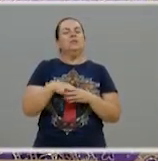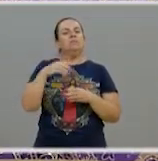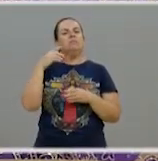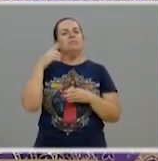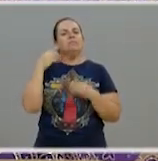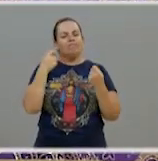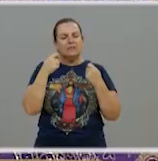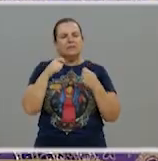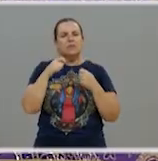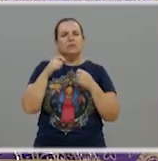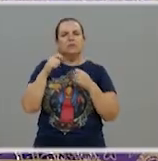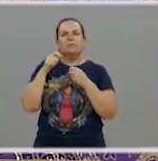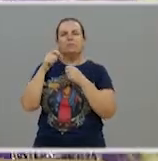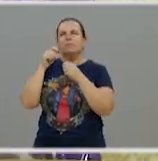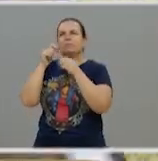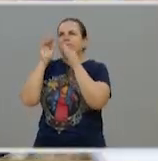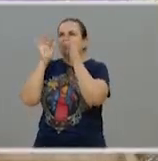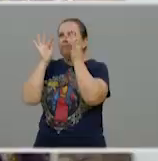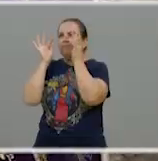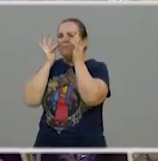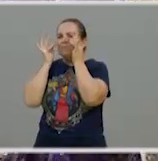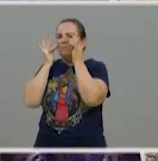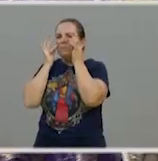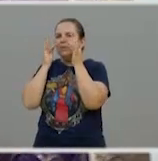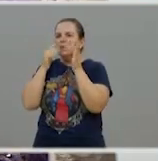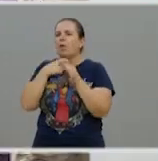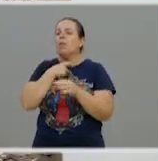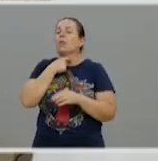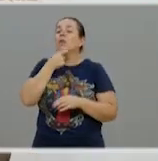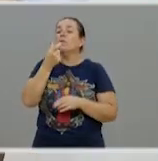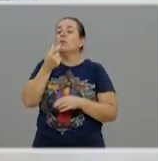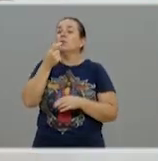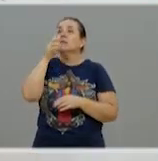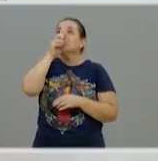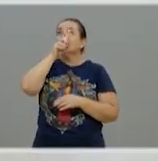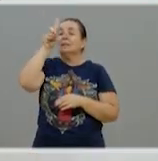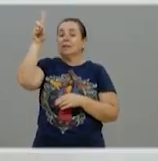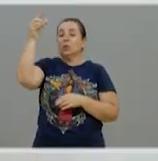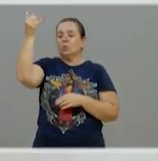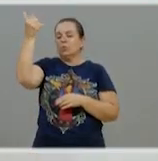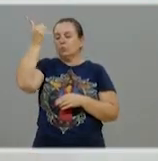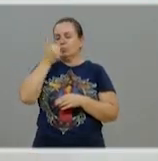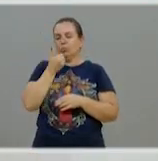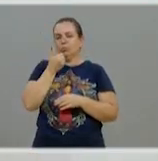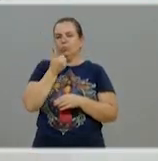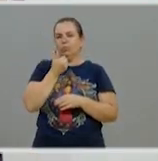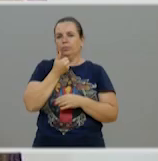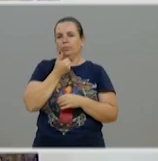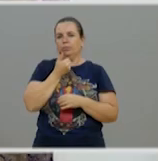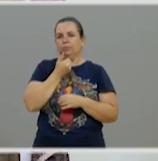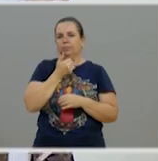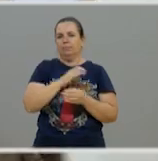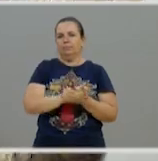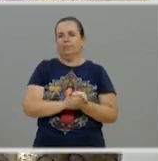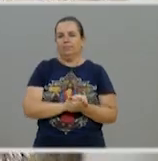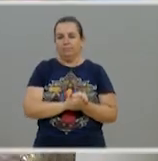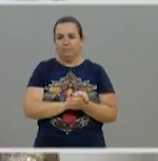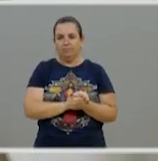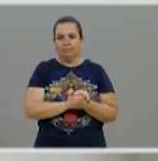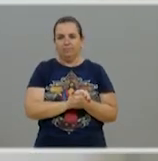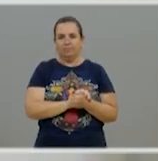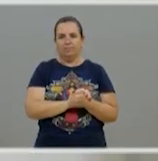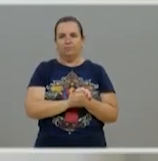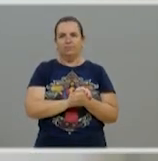Deus. Não estou falando à toa sobre batalha espiritual, não. Estava em São